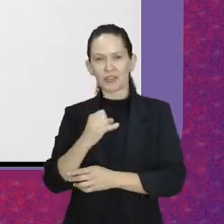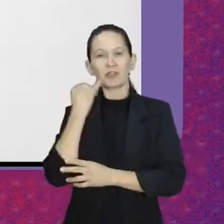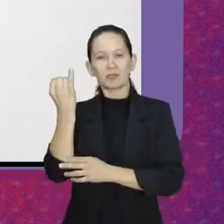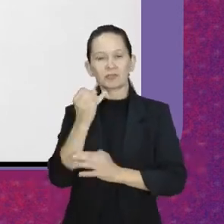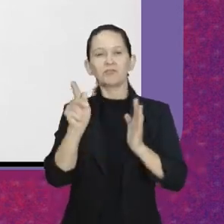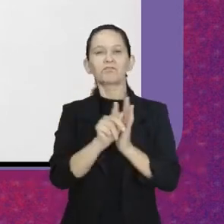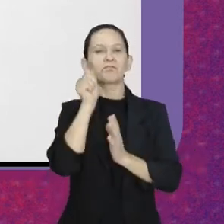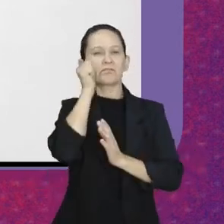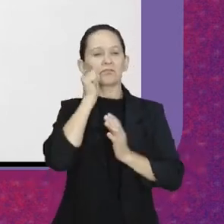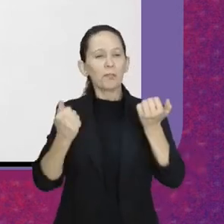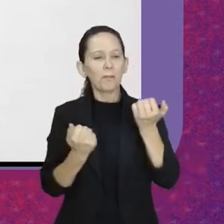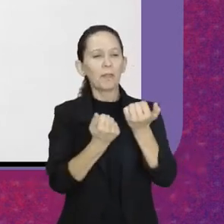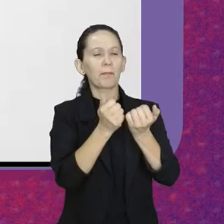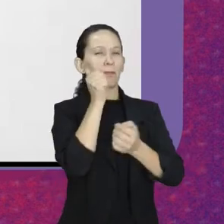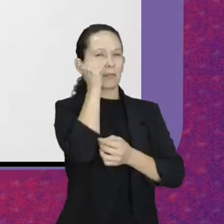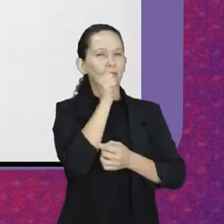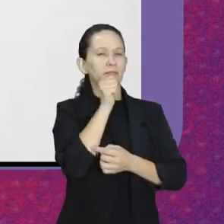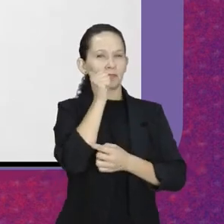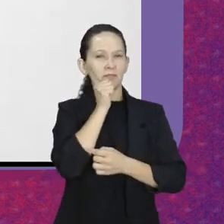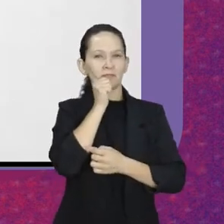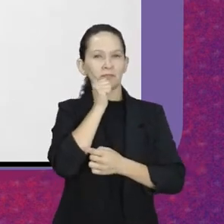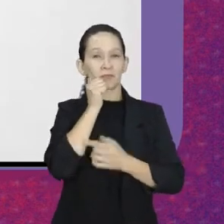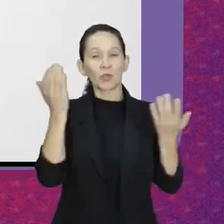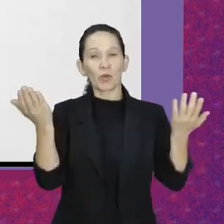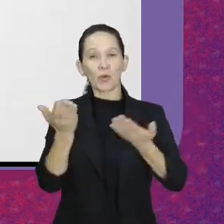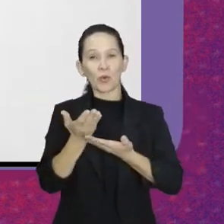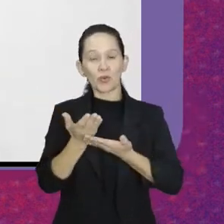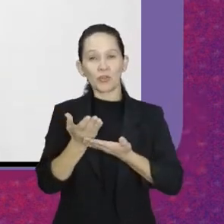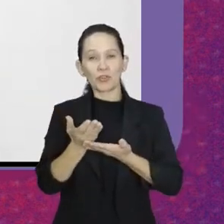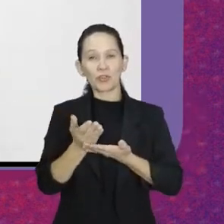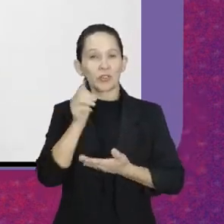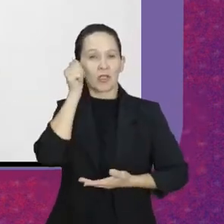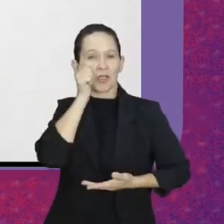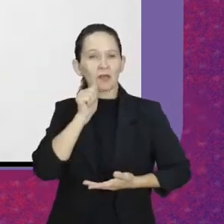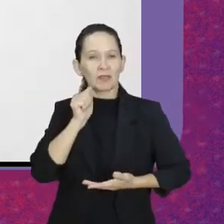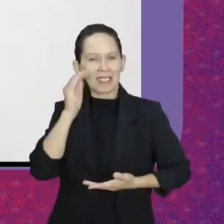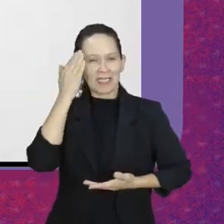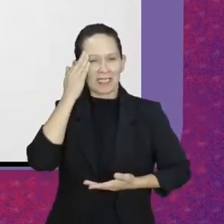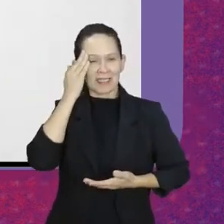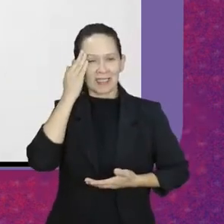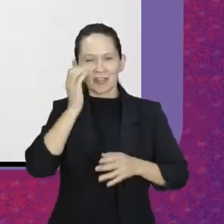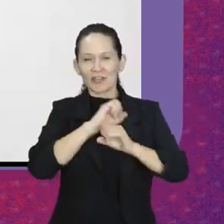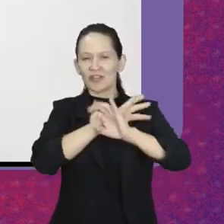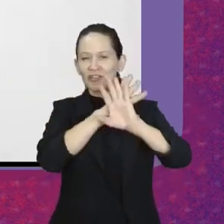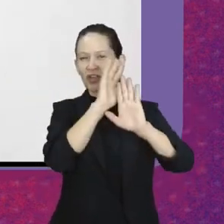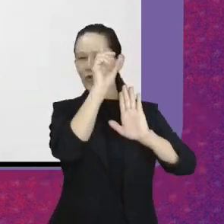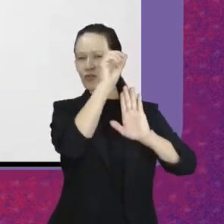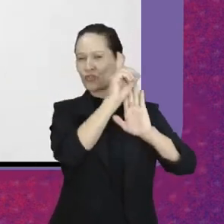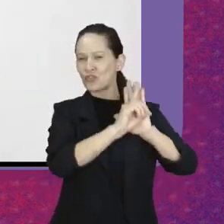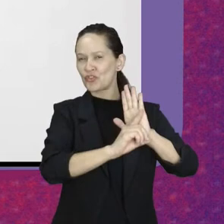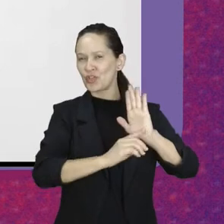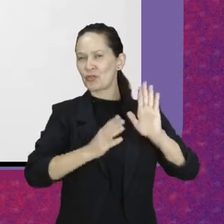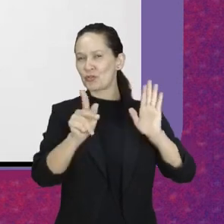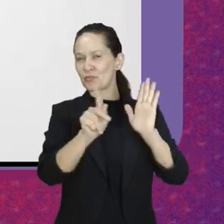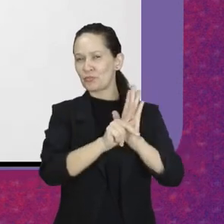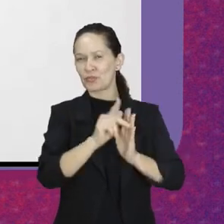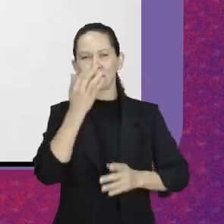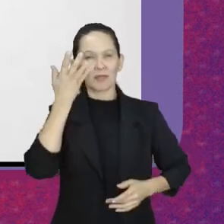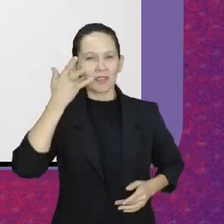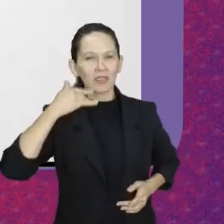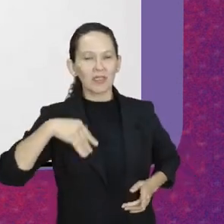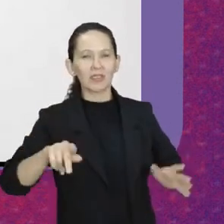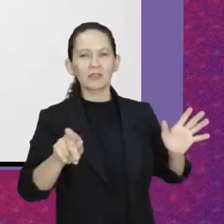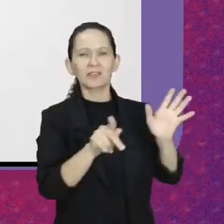as mulheres, e as mulheres, hoje em dia, já têm esse entendimento de que é um direito, né? Da criança